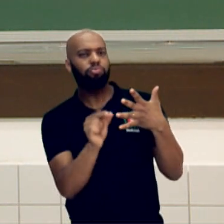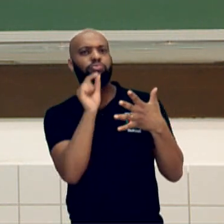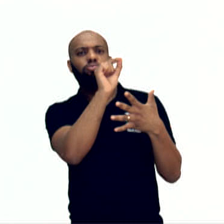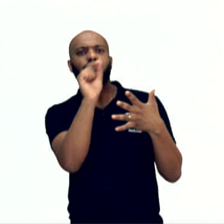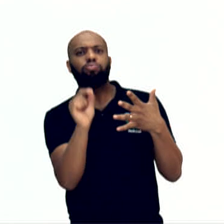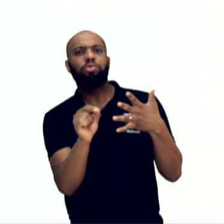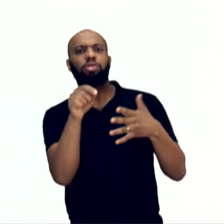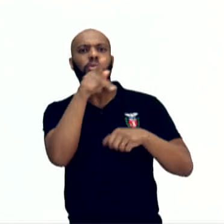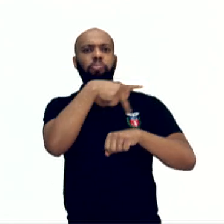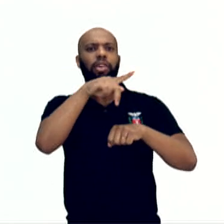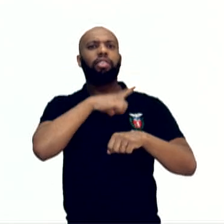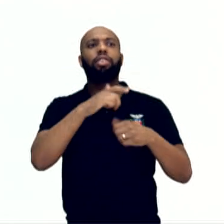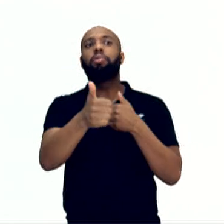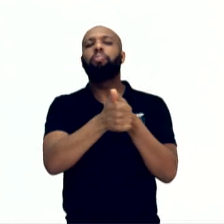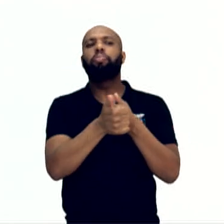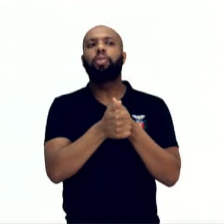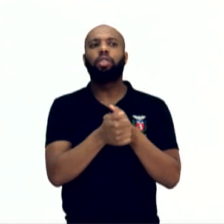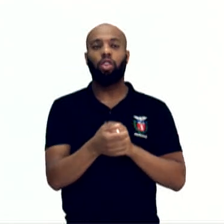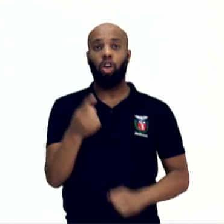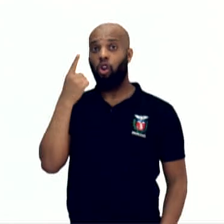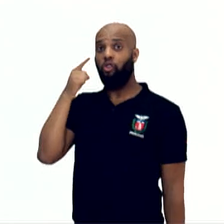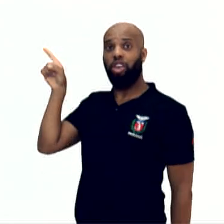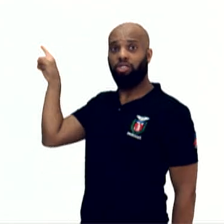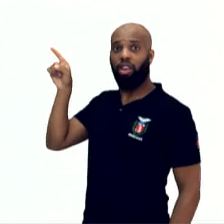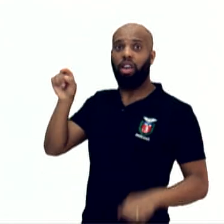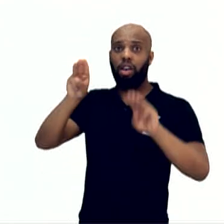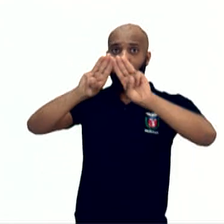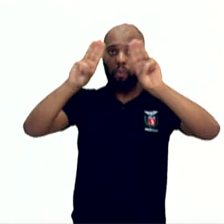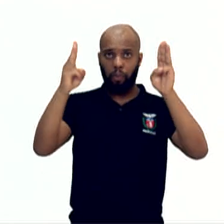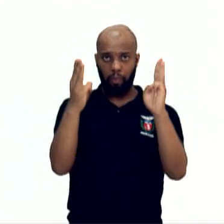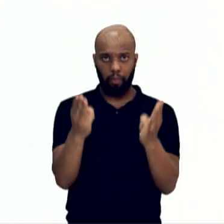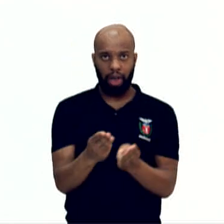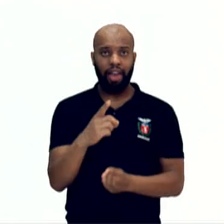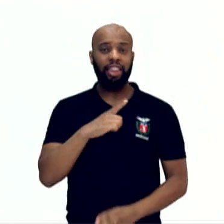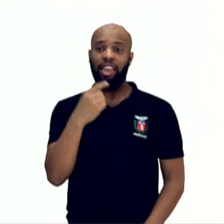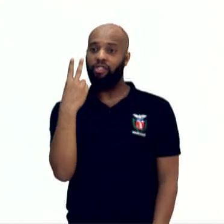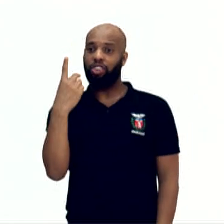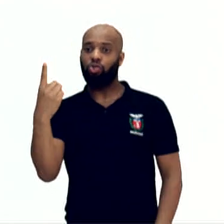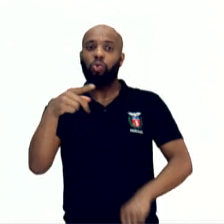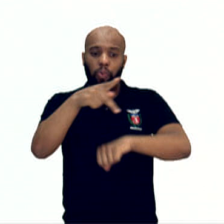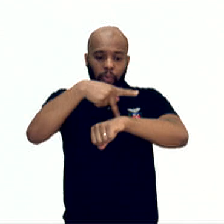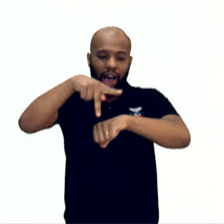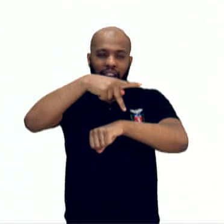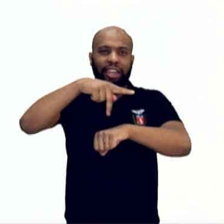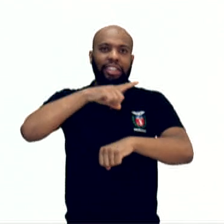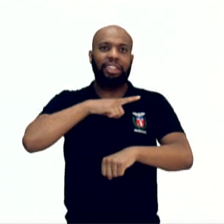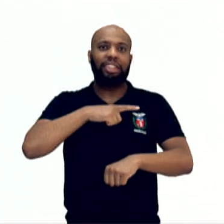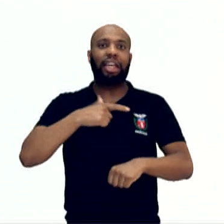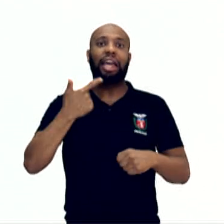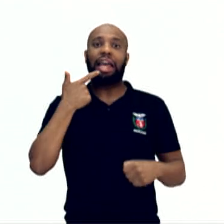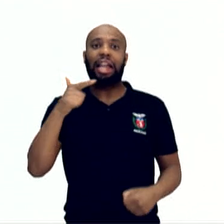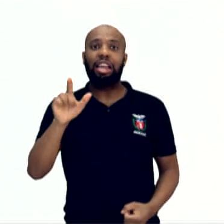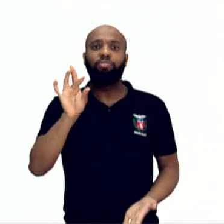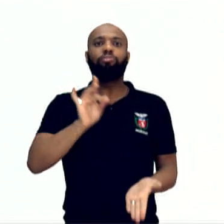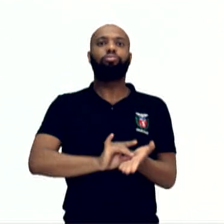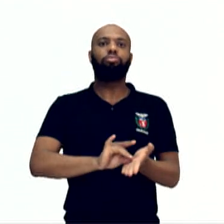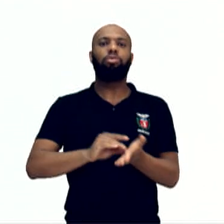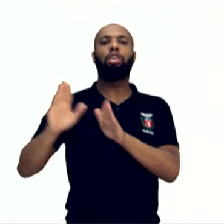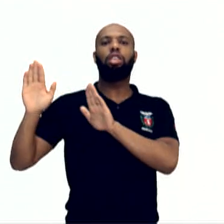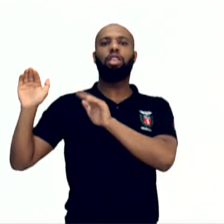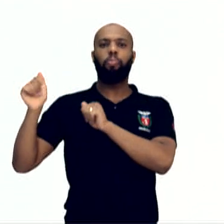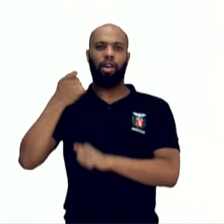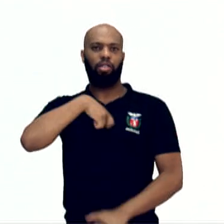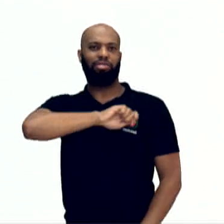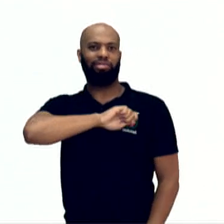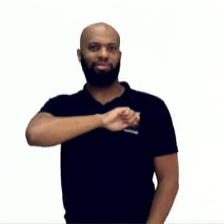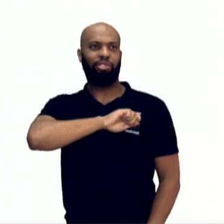Então, um mapinha que ilustra perfeitamente as 21 nações, 21 países que têm o espanhol como língua oficial. Então, lembrar que a